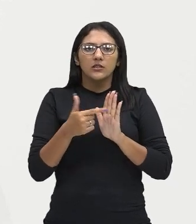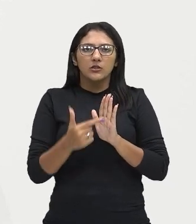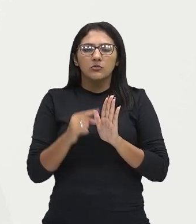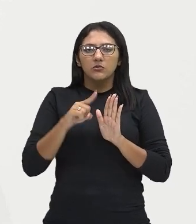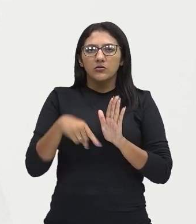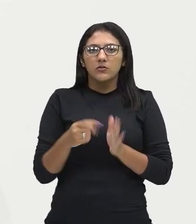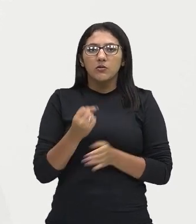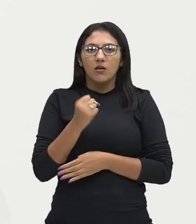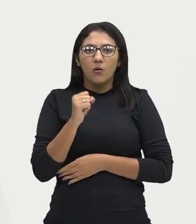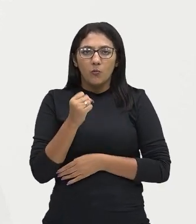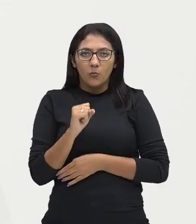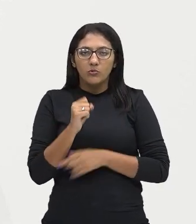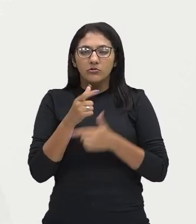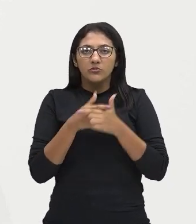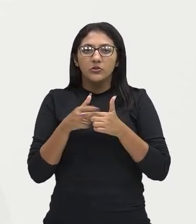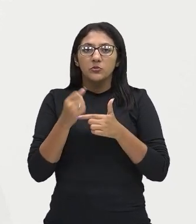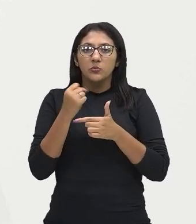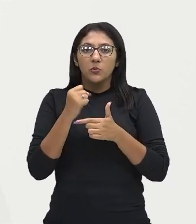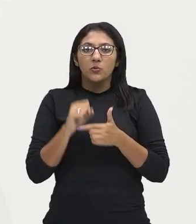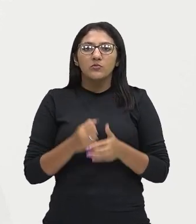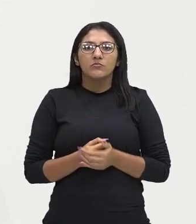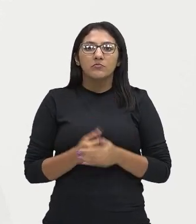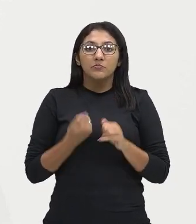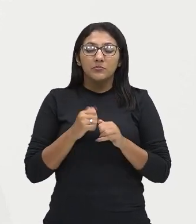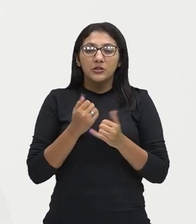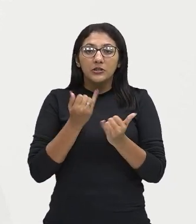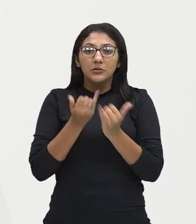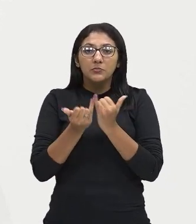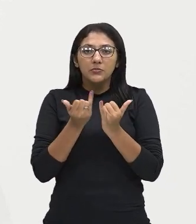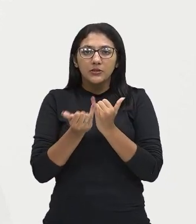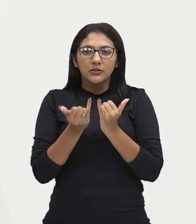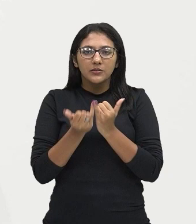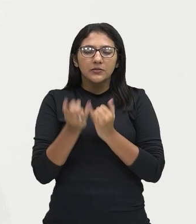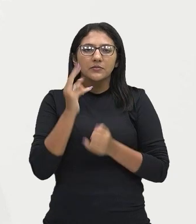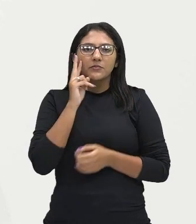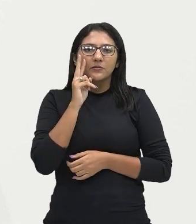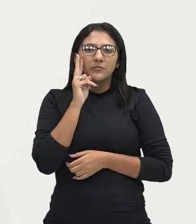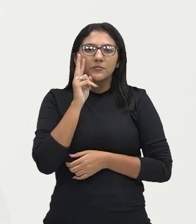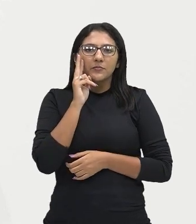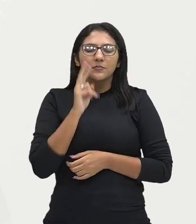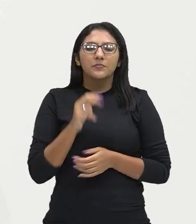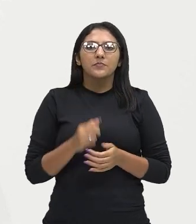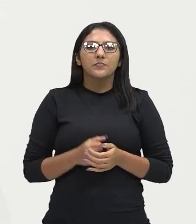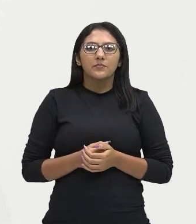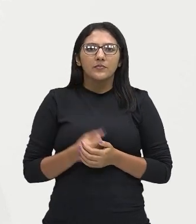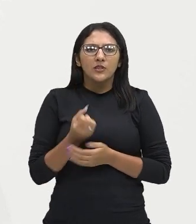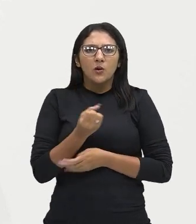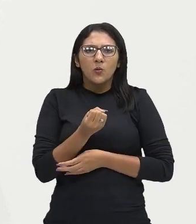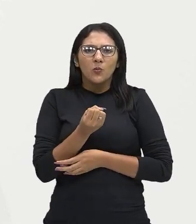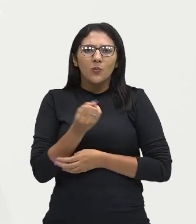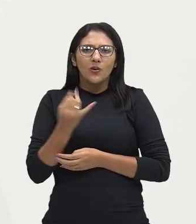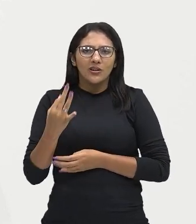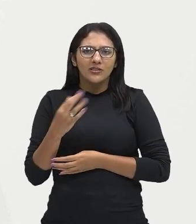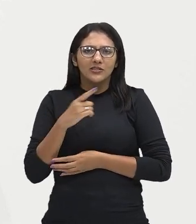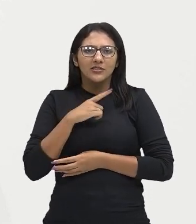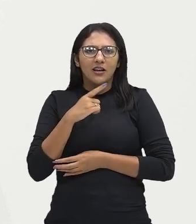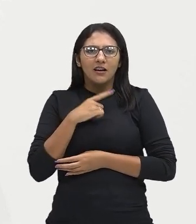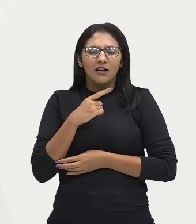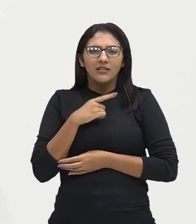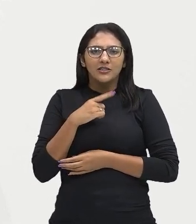72,8 dividido por 8. Vamos igualar as casas decimais, pessoal. Quantas casas nós temos aqui